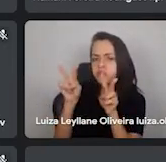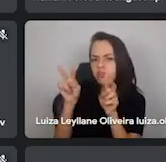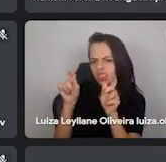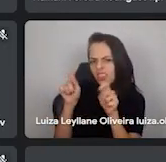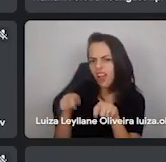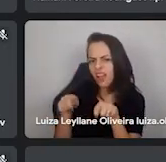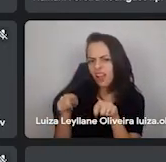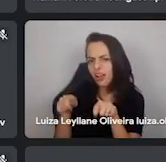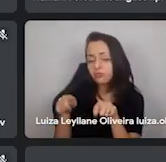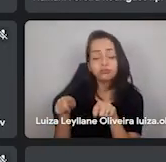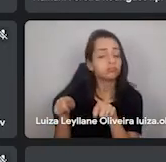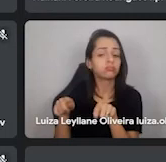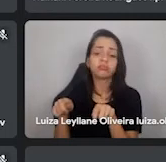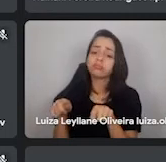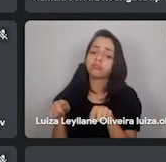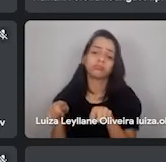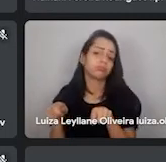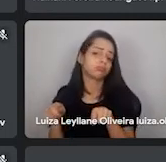Não tem, né?